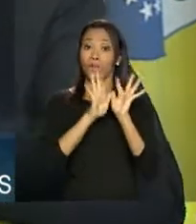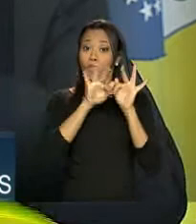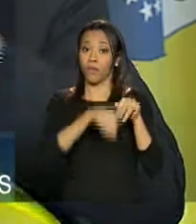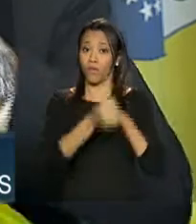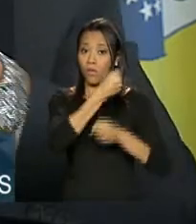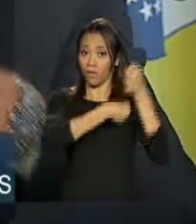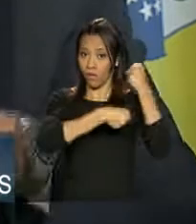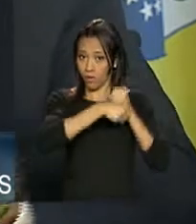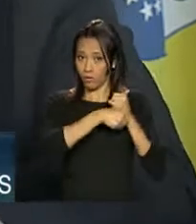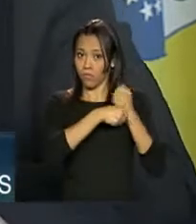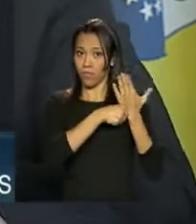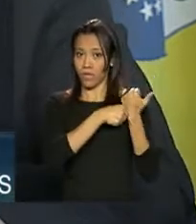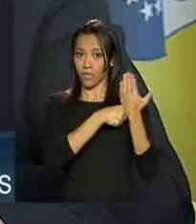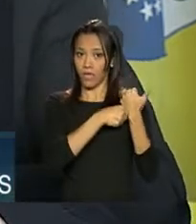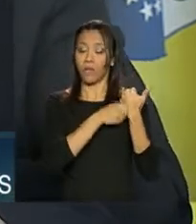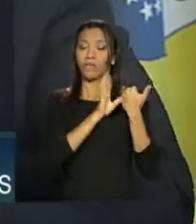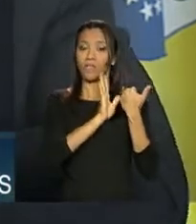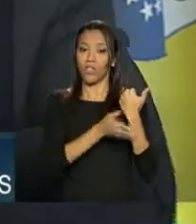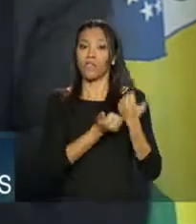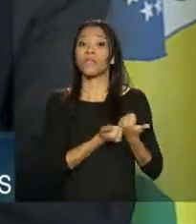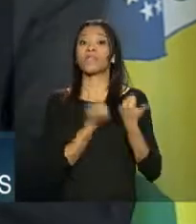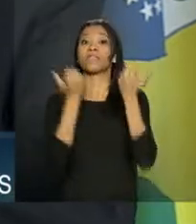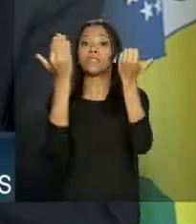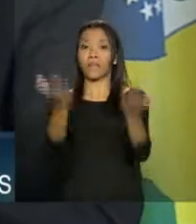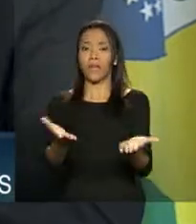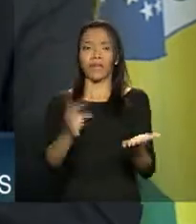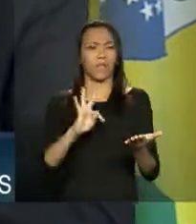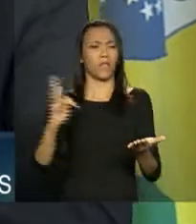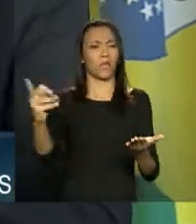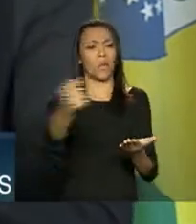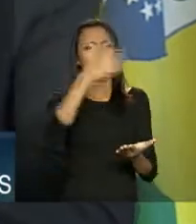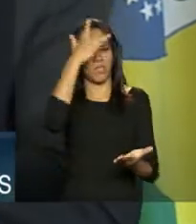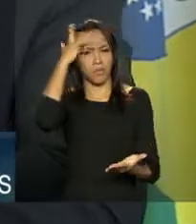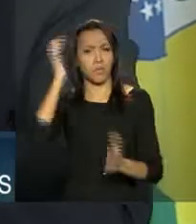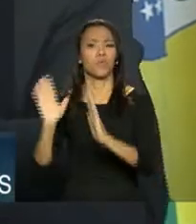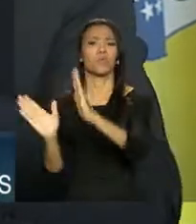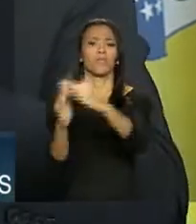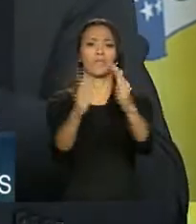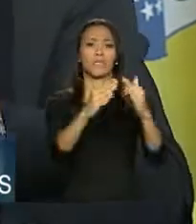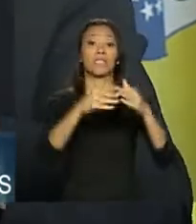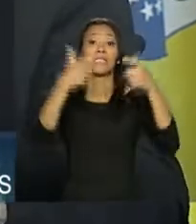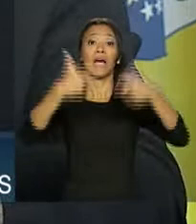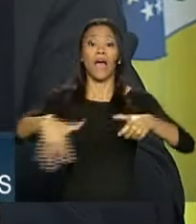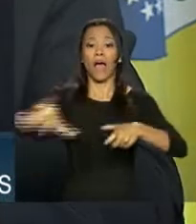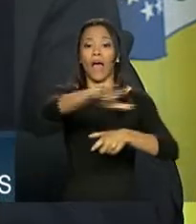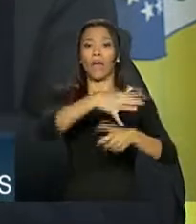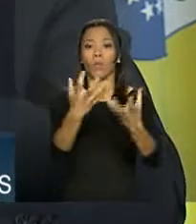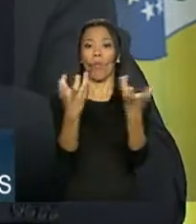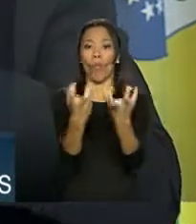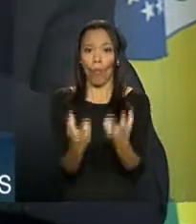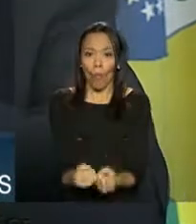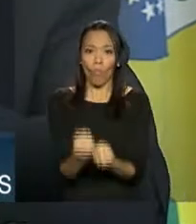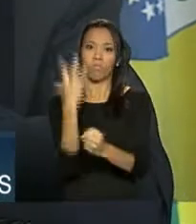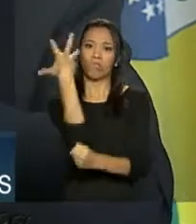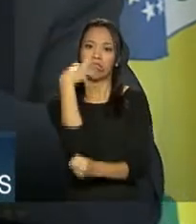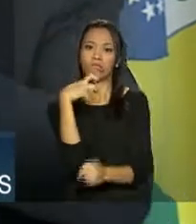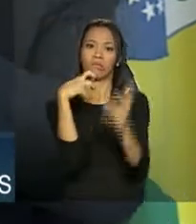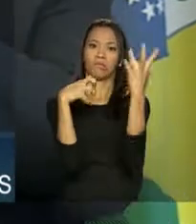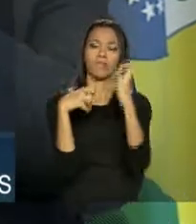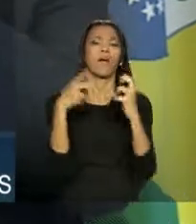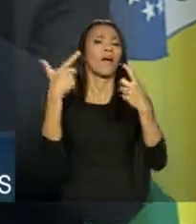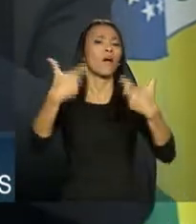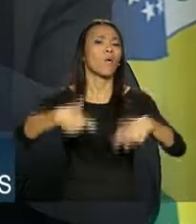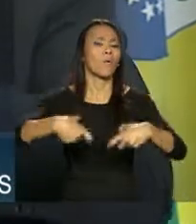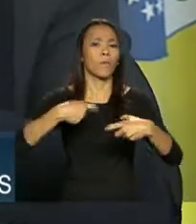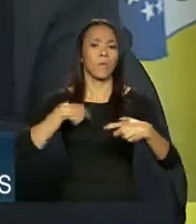entregues instaladas para toda a população na região do semiárido que aí com tempo lá até Minas